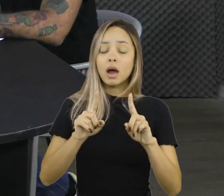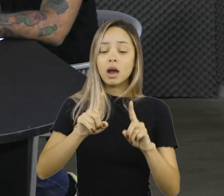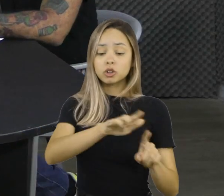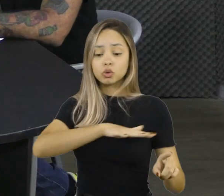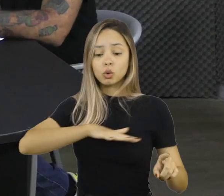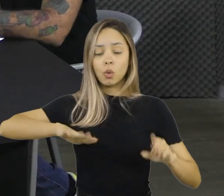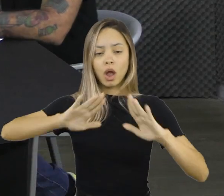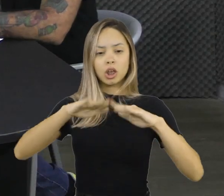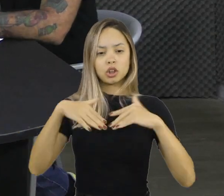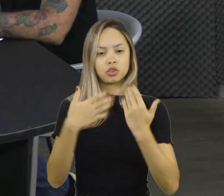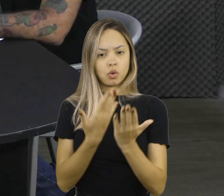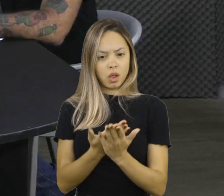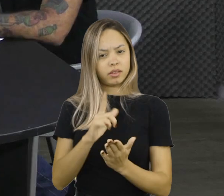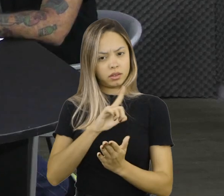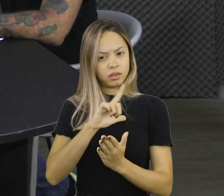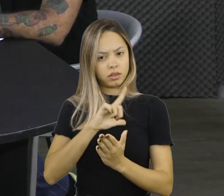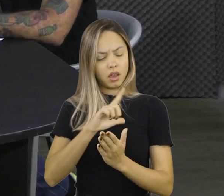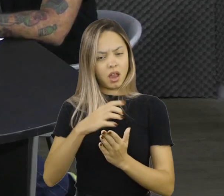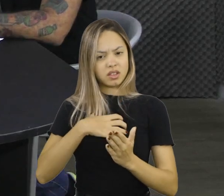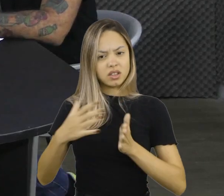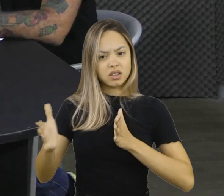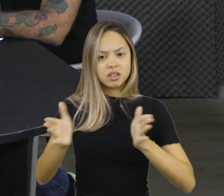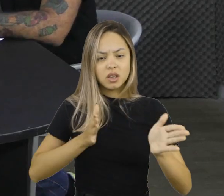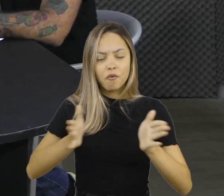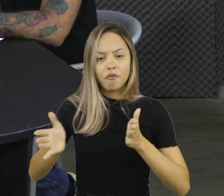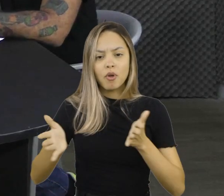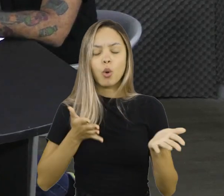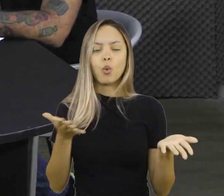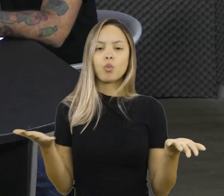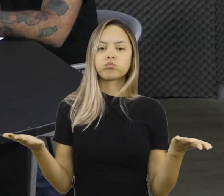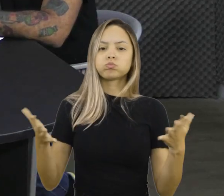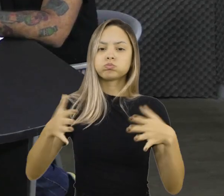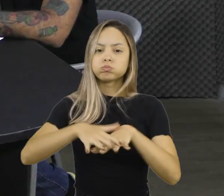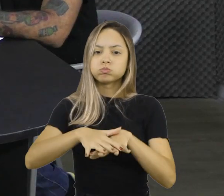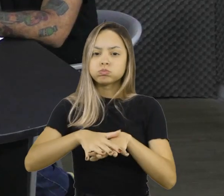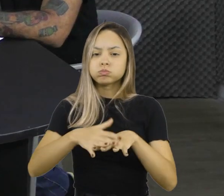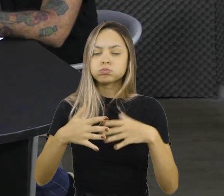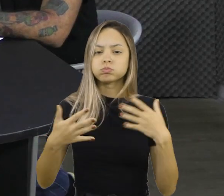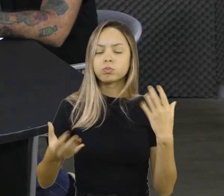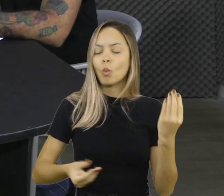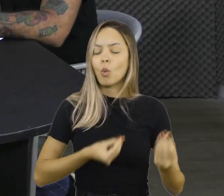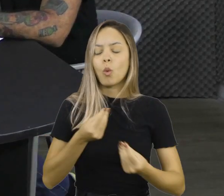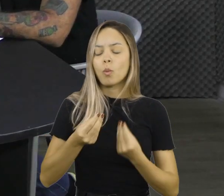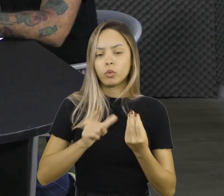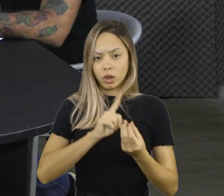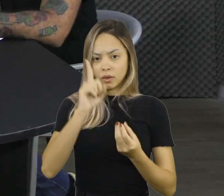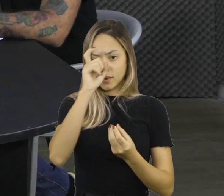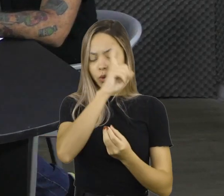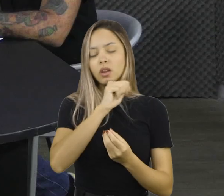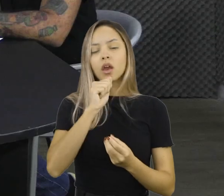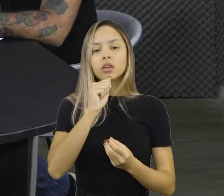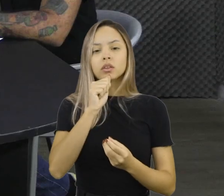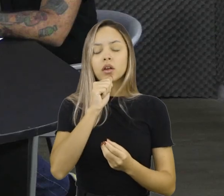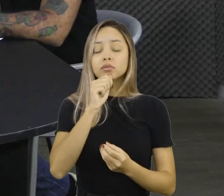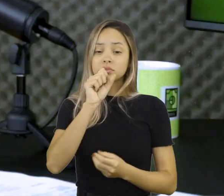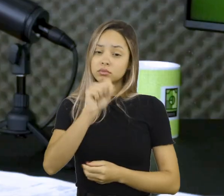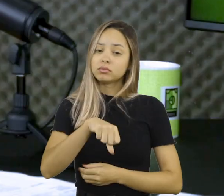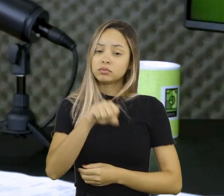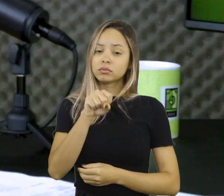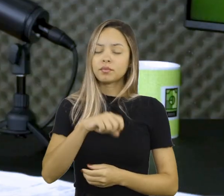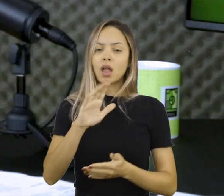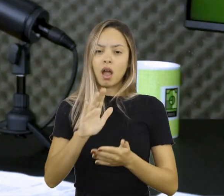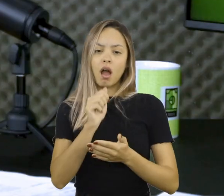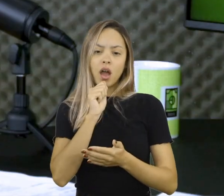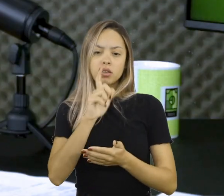encontrado ambientes mais acessíveis a gente ainda tem dificuldade em relação à acessibilidade nenhuma Sim a gente ainda tem algumas